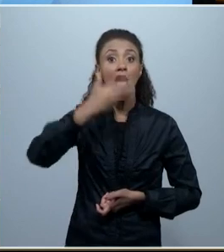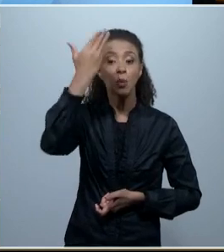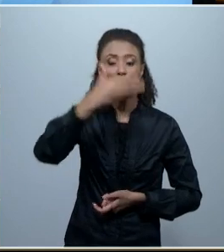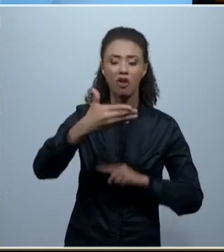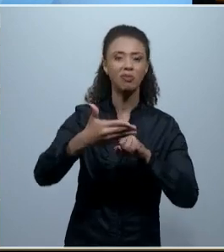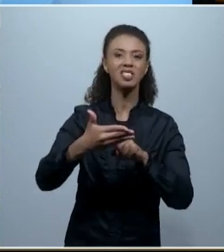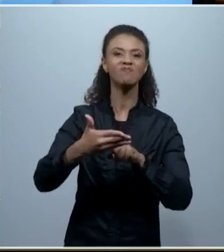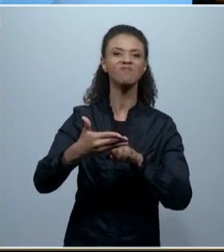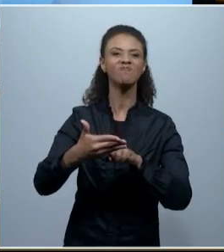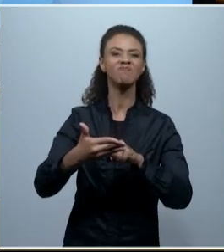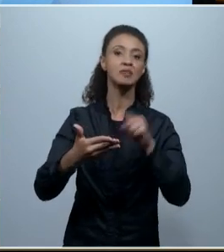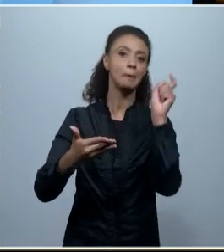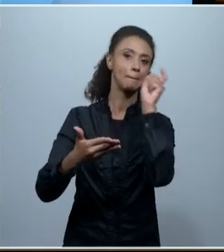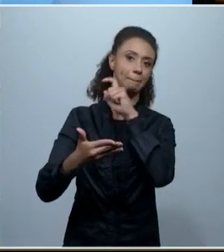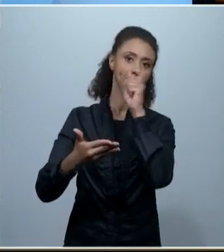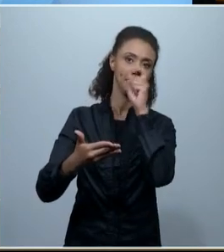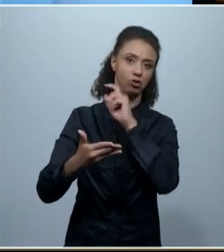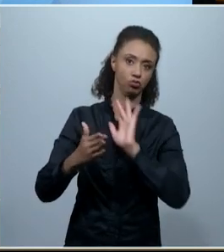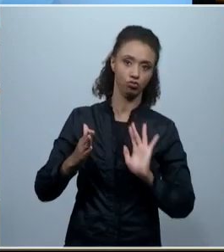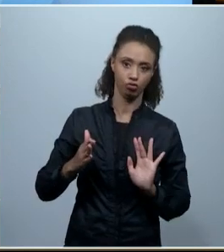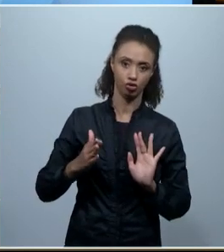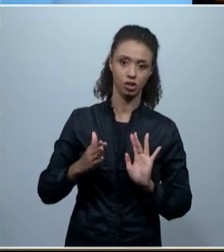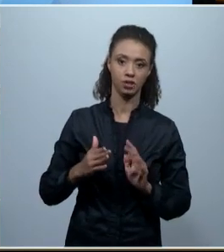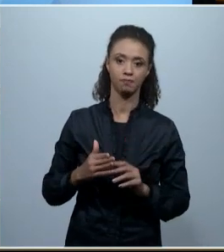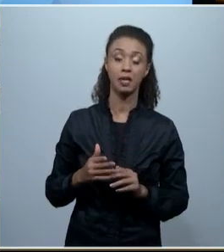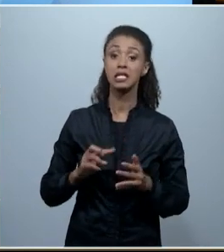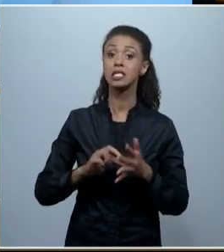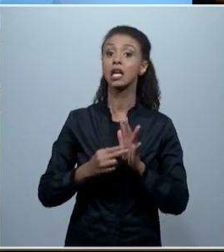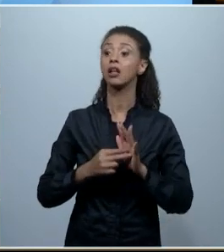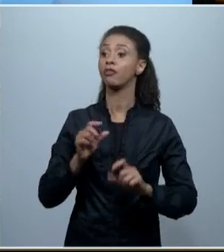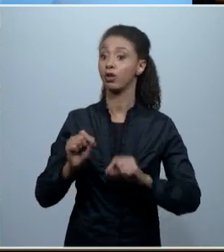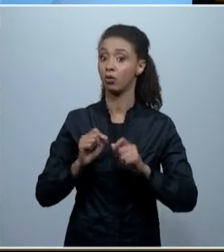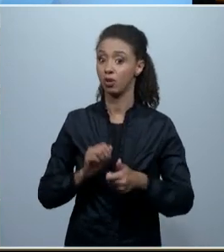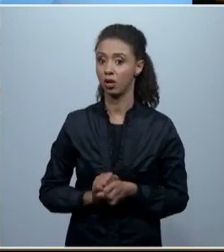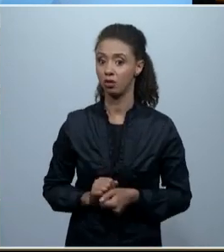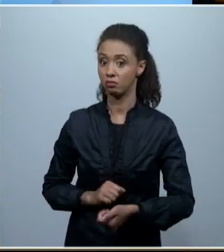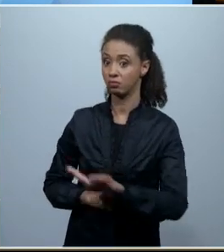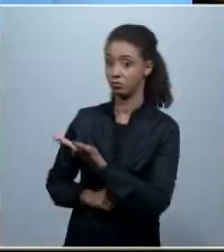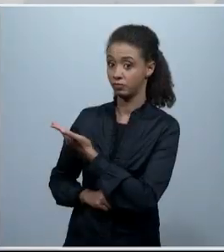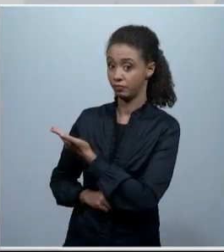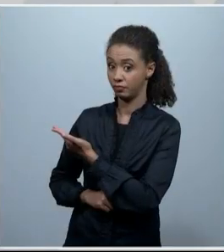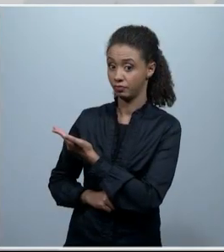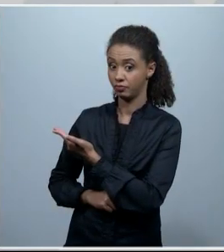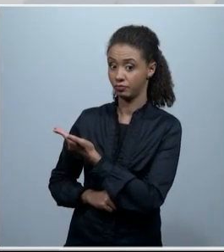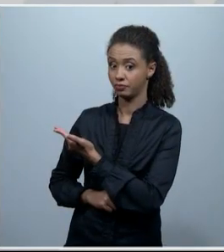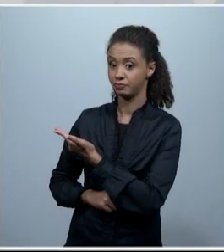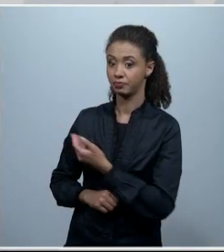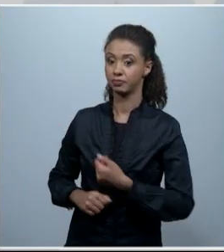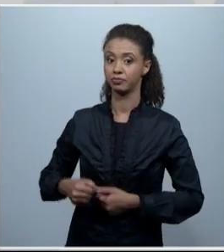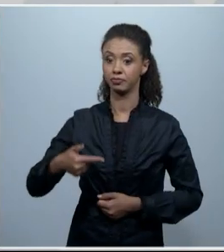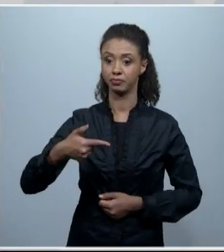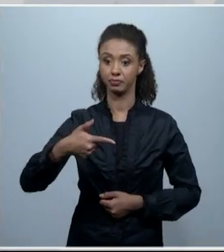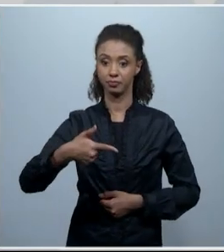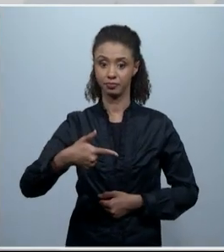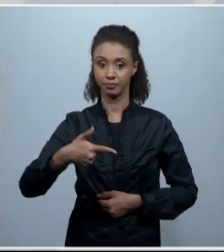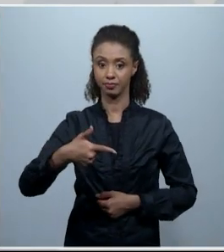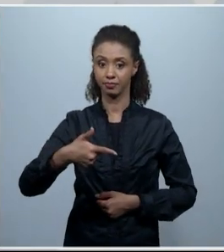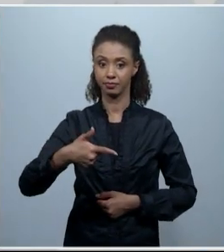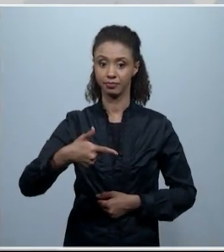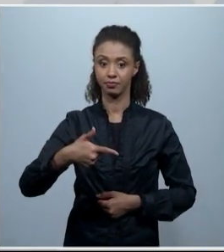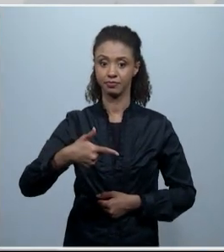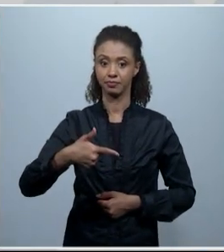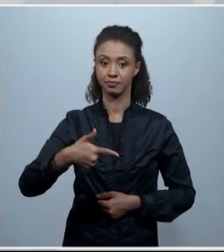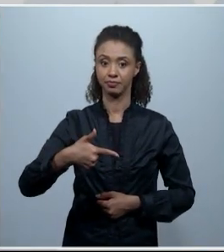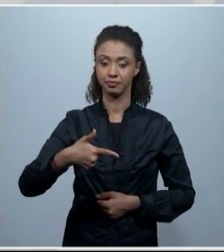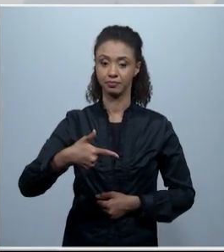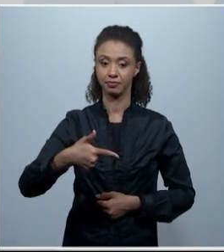supõe que o fato é inválido ou seja gente supõe que uma das alturas deixe triângulo aqui foi a altura bh no desenho né